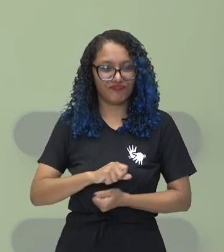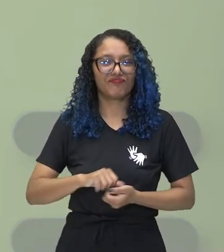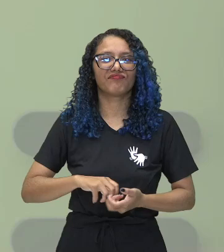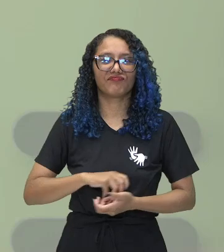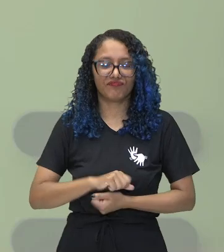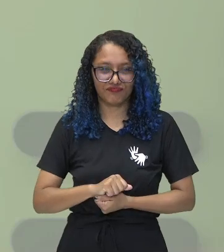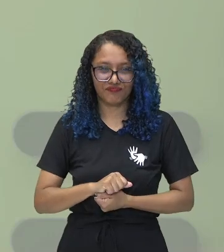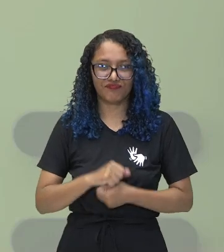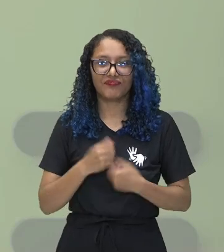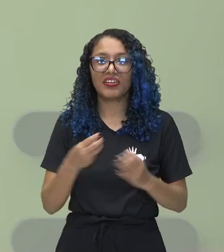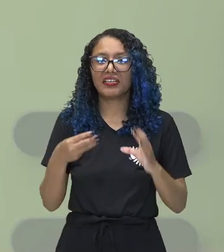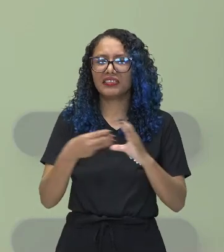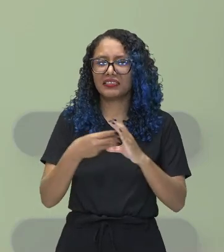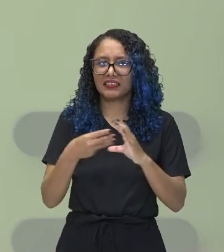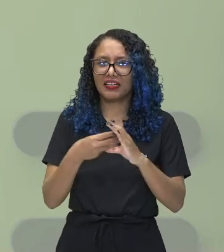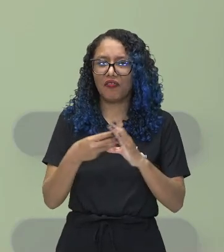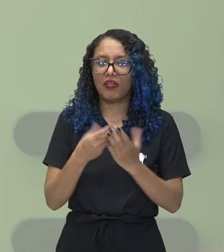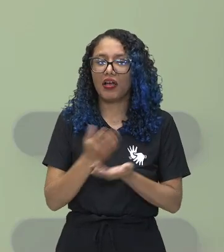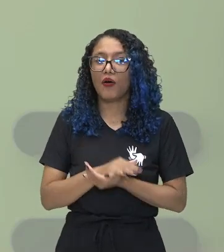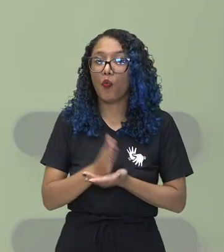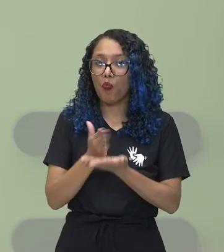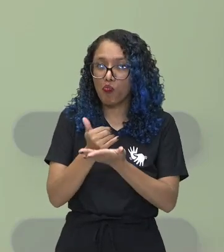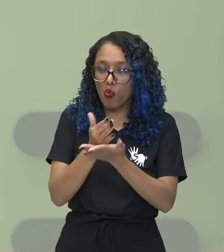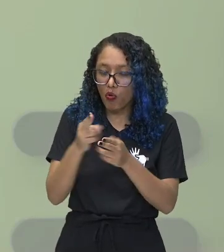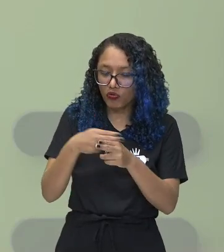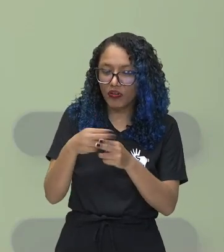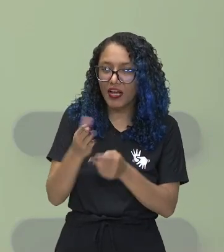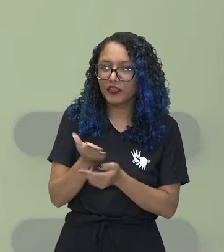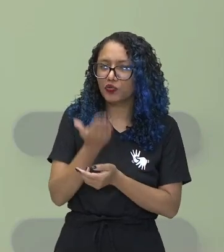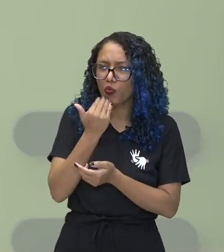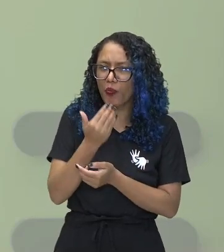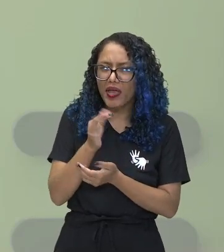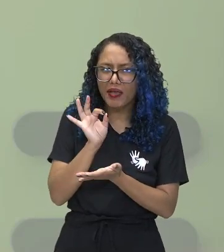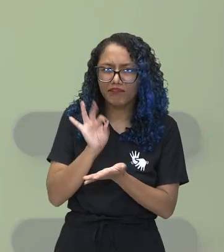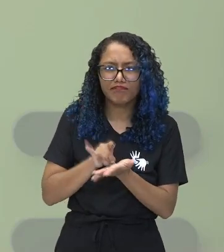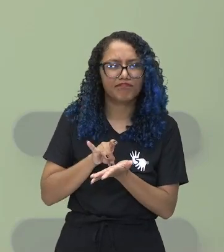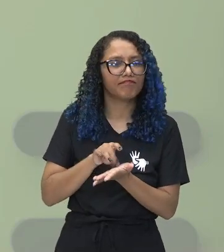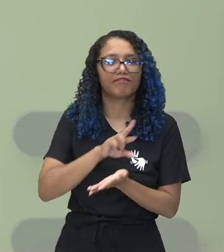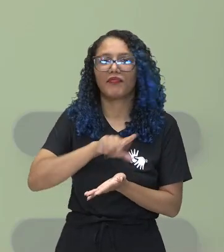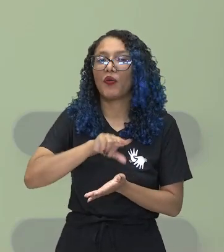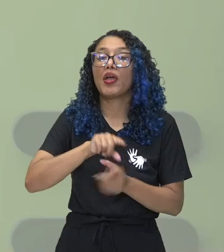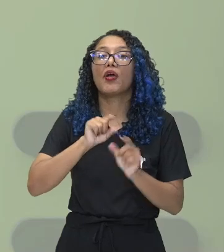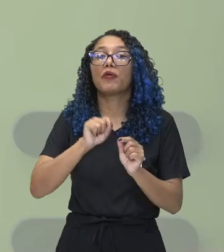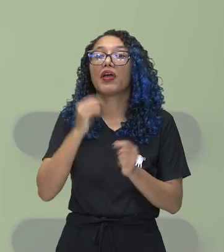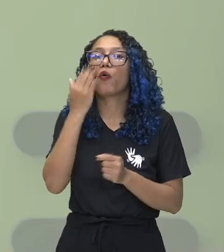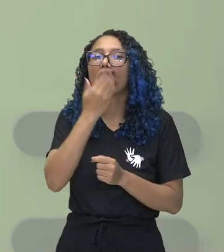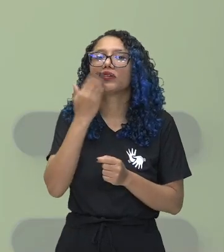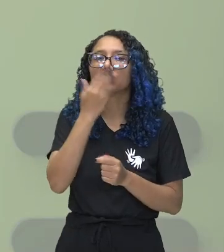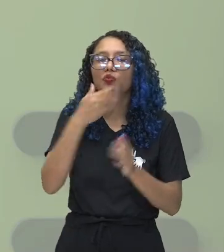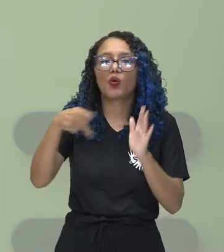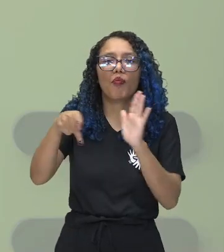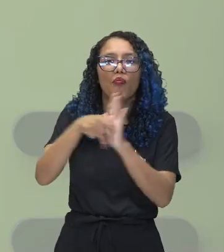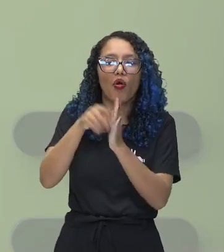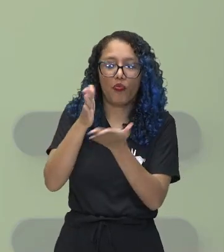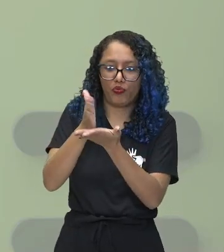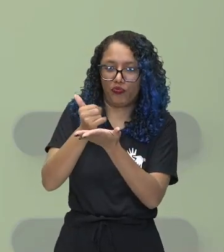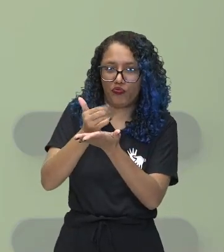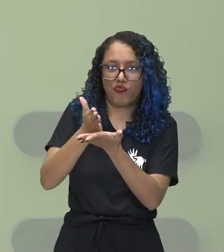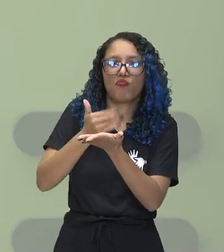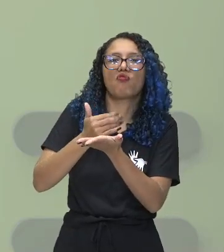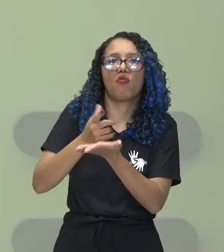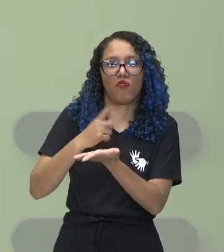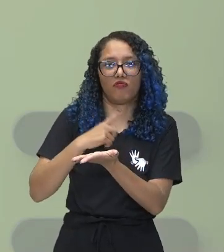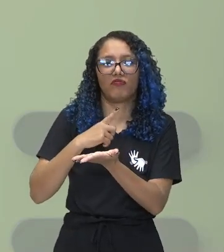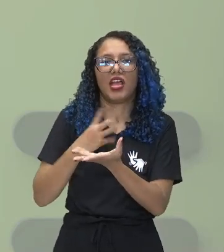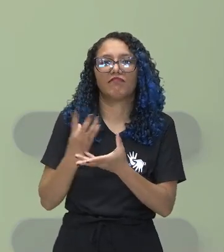não vai se alimentar de um bolo de chocolate, ela vai se alimentar dos açúcares contidos na composição desse